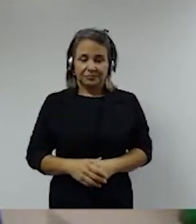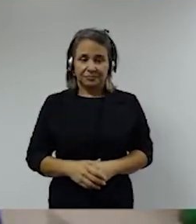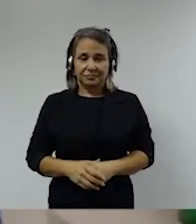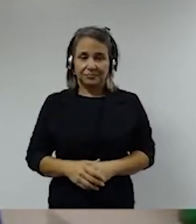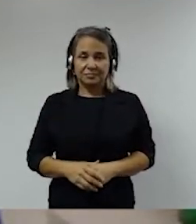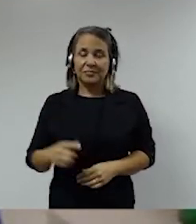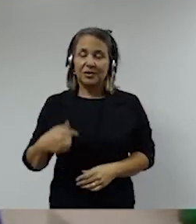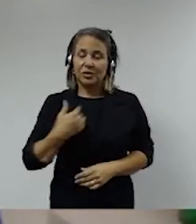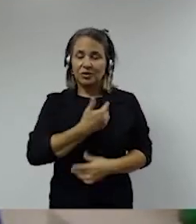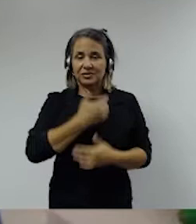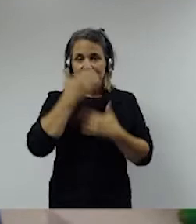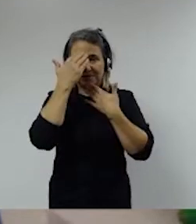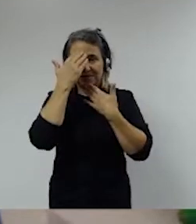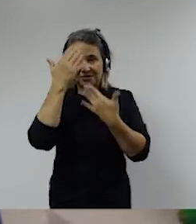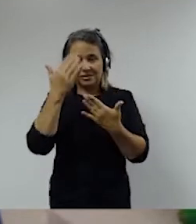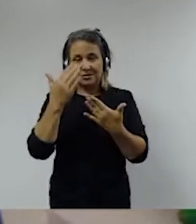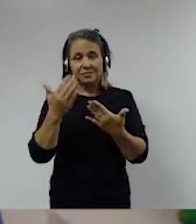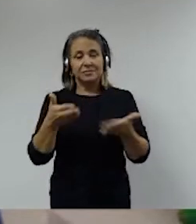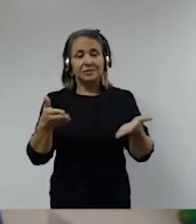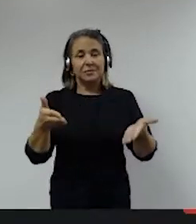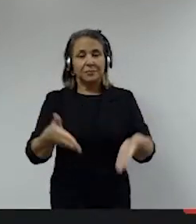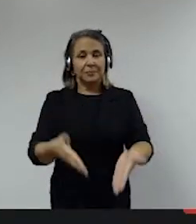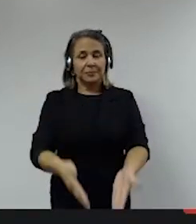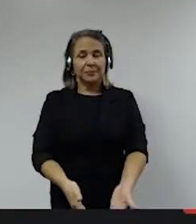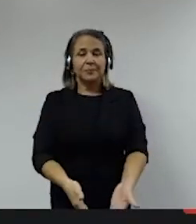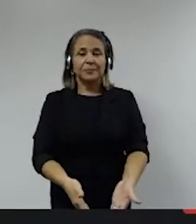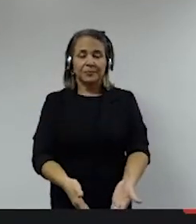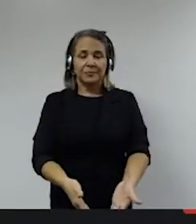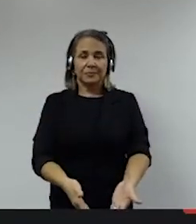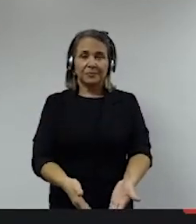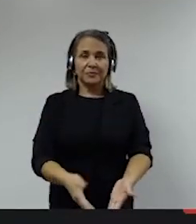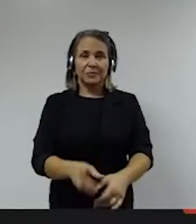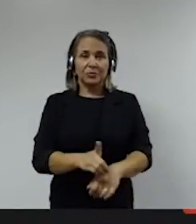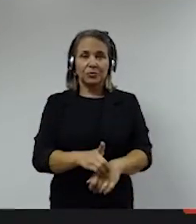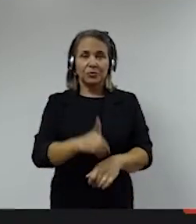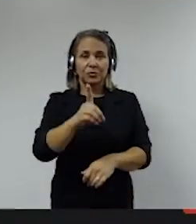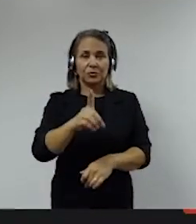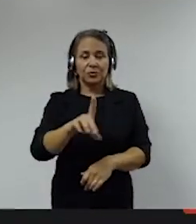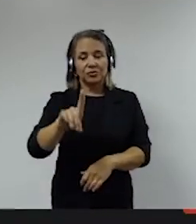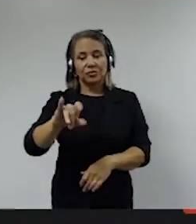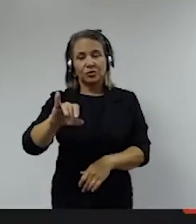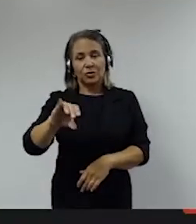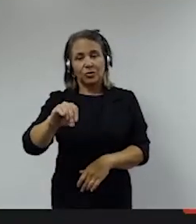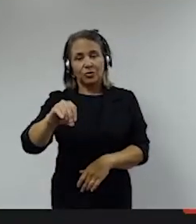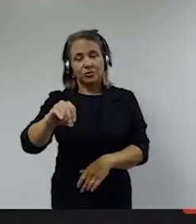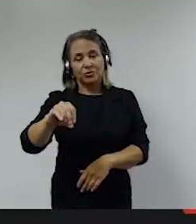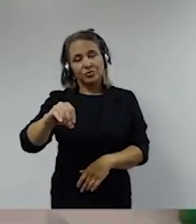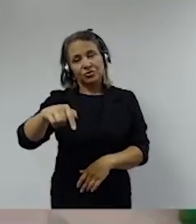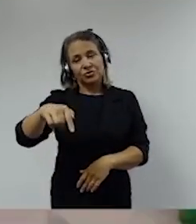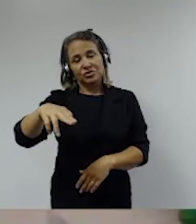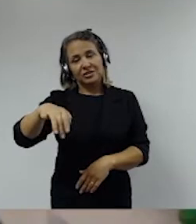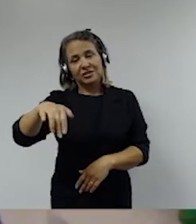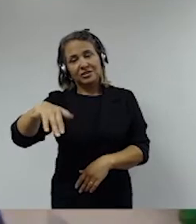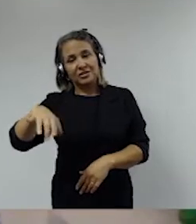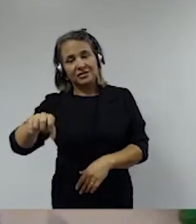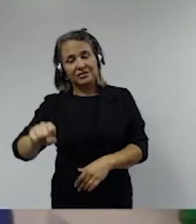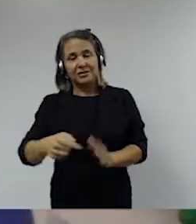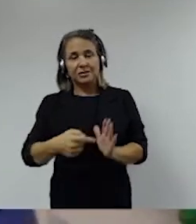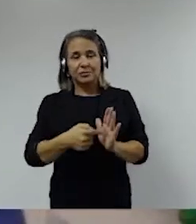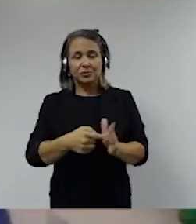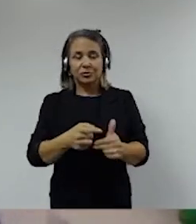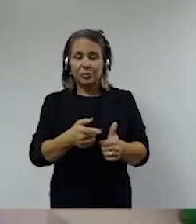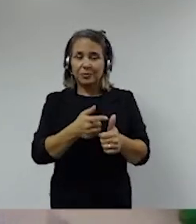Nós é que agradecemos a participação do doutor Diógenes Júnior, que nos trouxe aí as